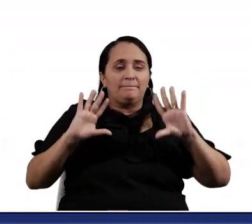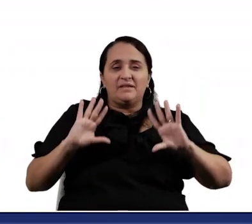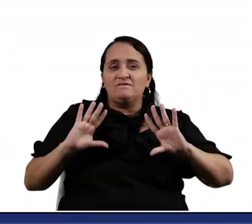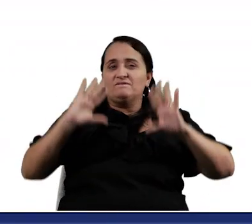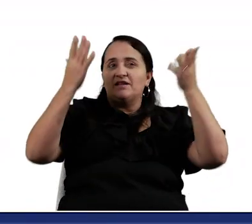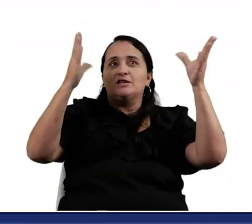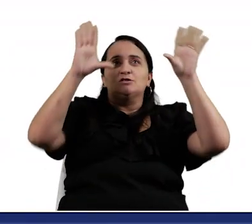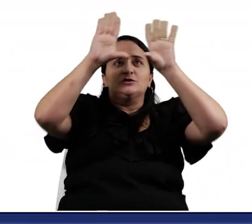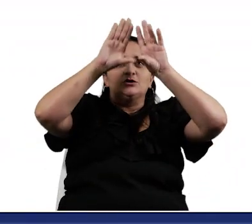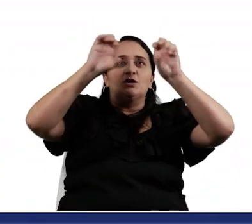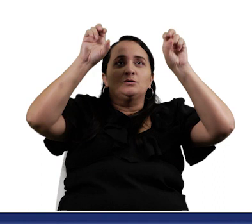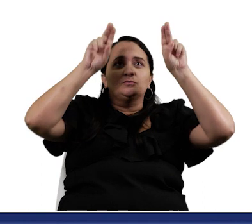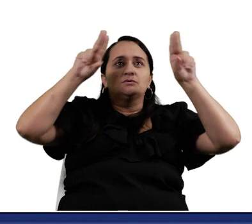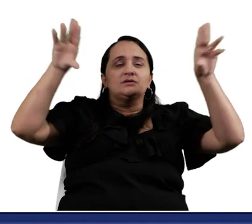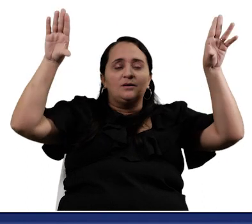céu.